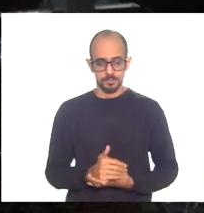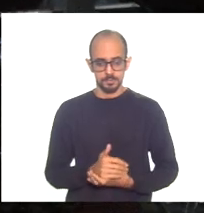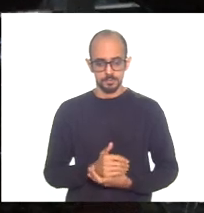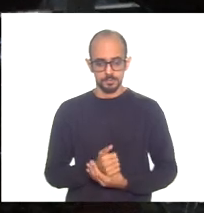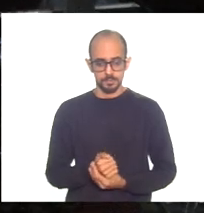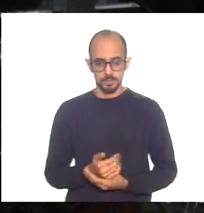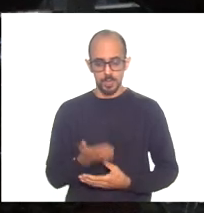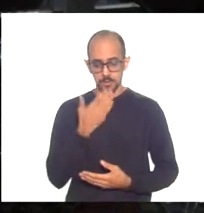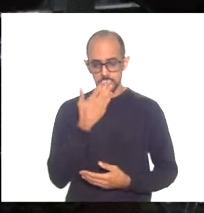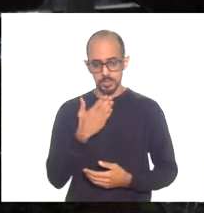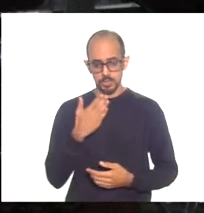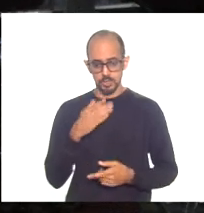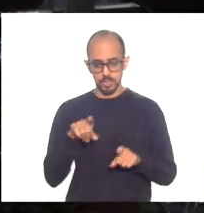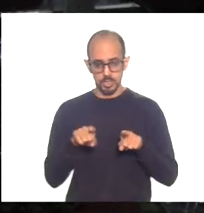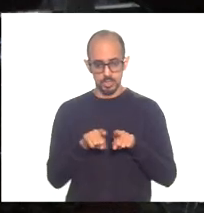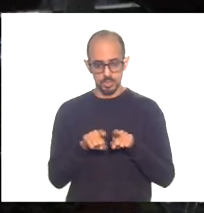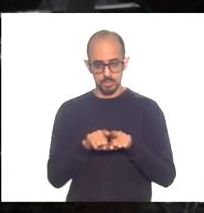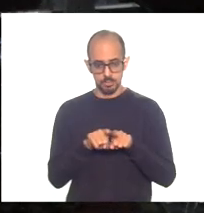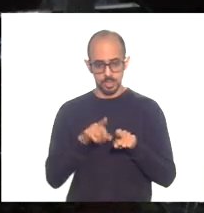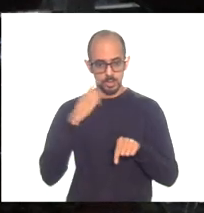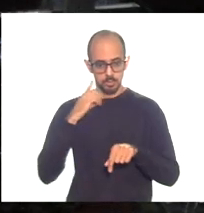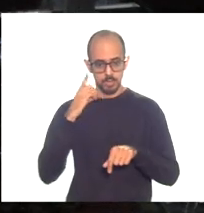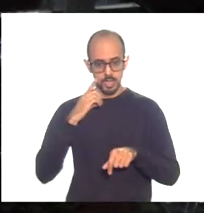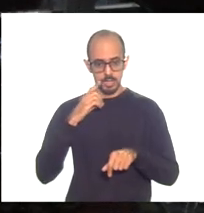Eu pediria à deputada Tia Ju,